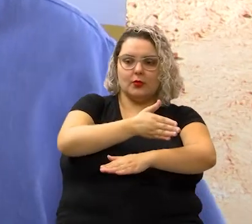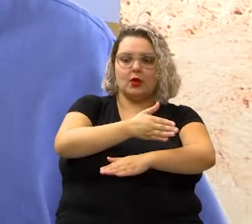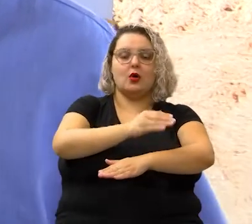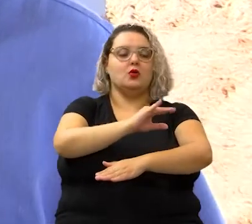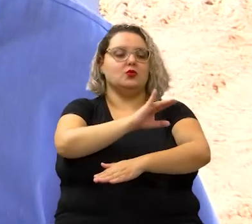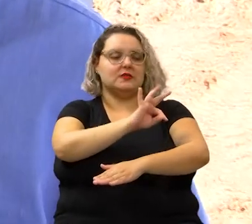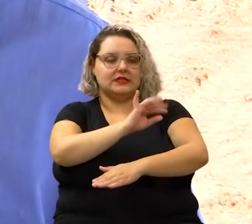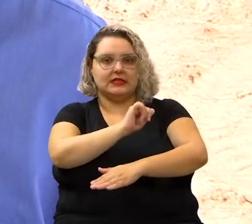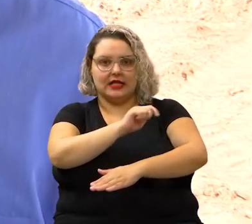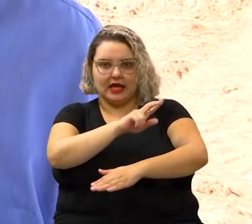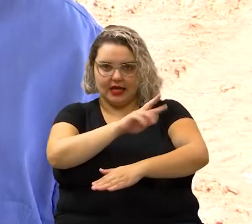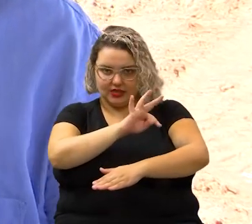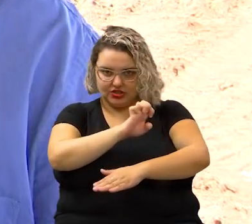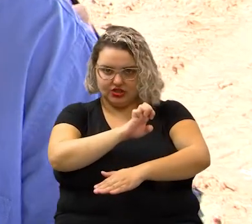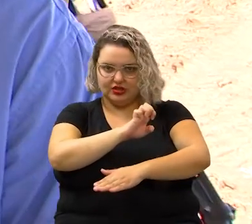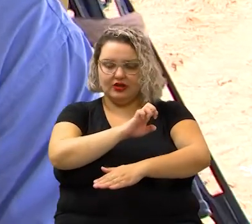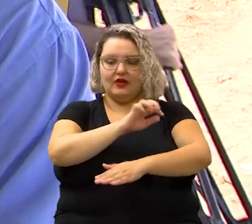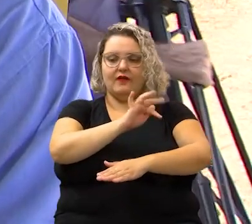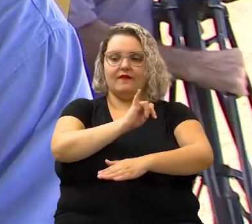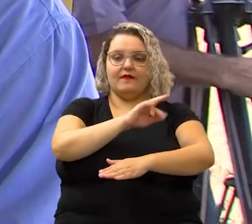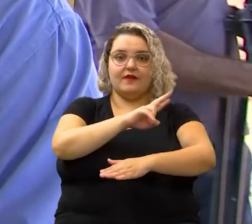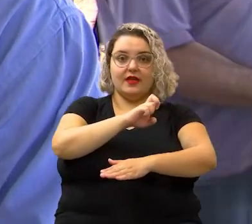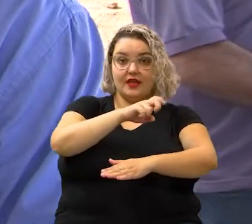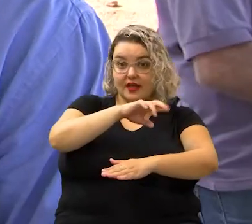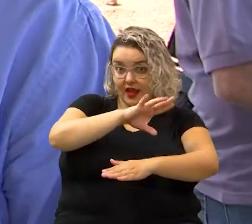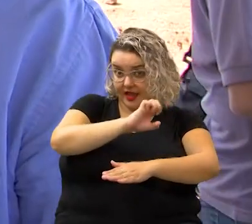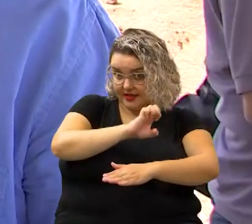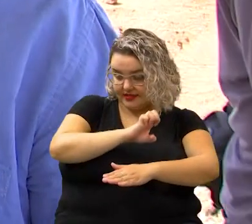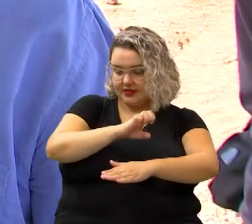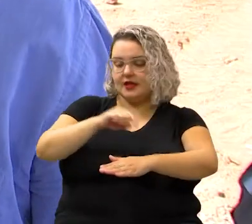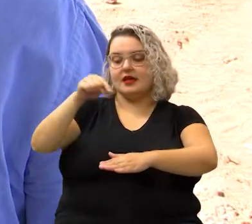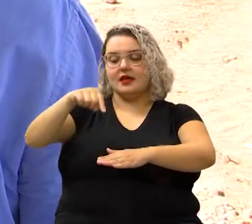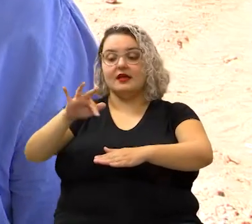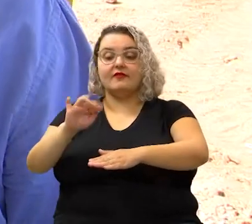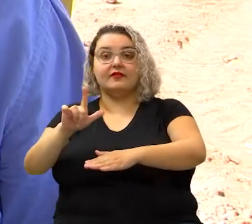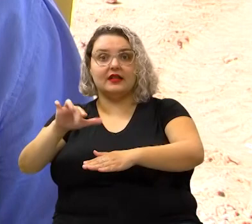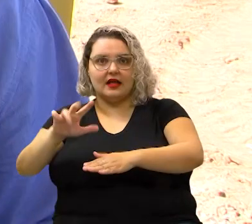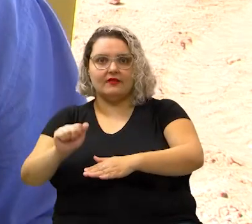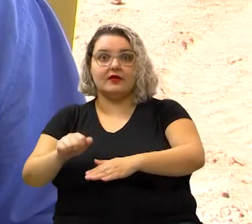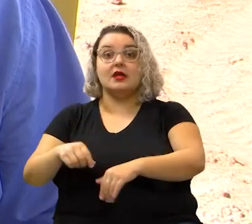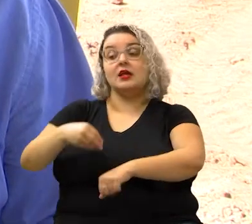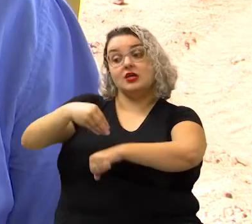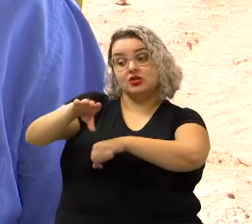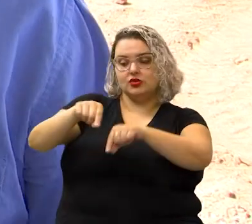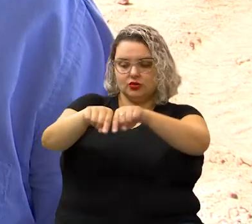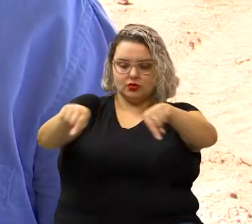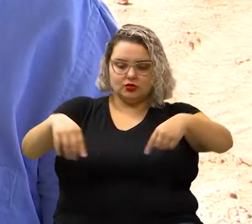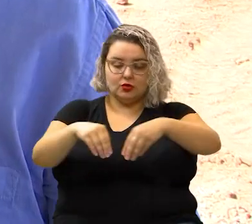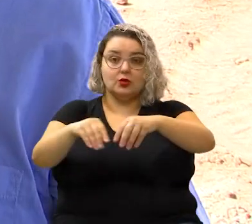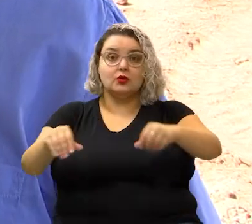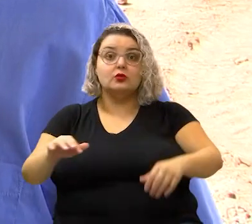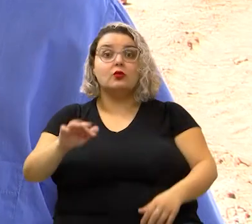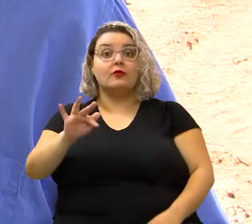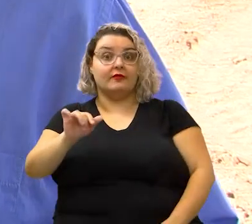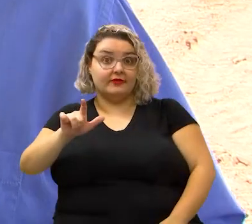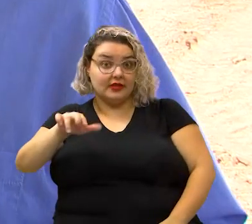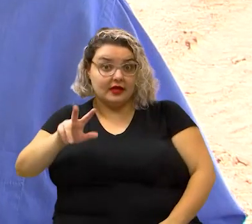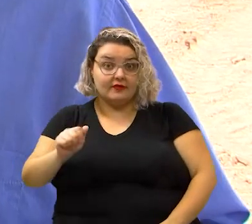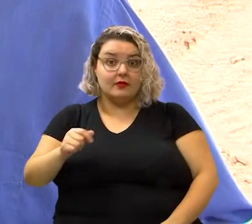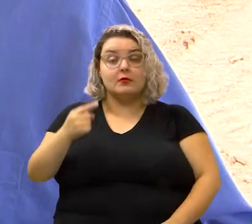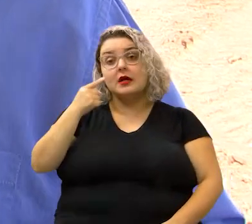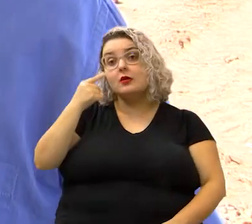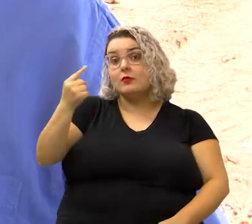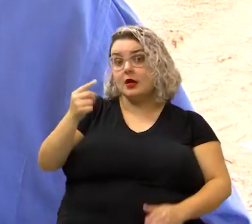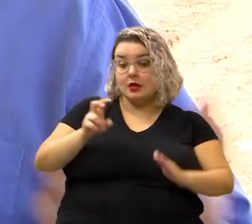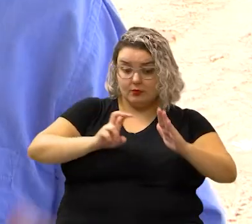Se tá diferente com Residencial Flávia na época nós tínhamos indicado um terreno na prefeitura no Residencial Flávio mas na verdade